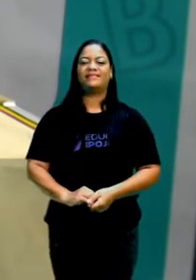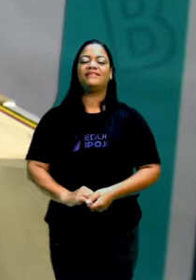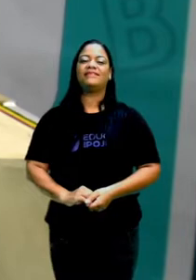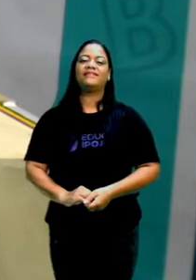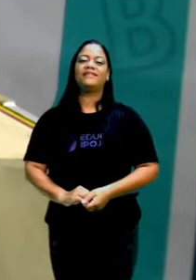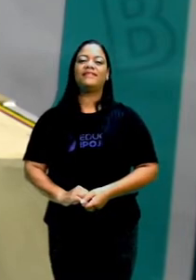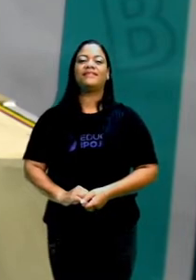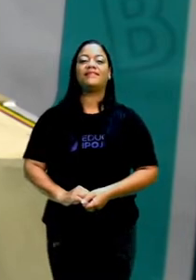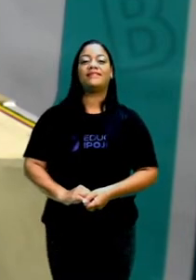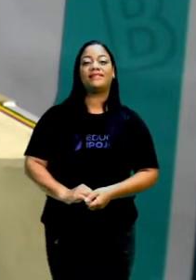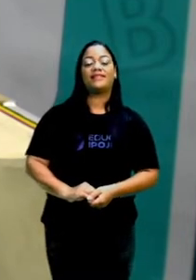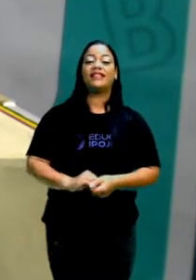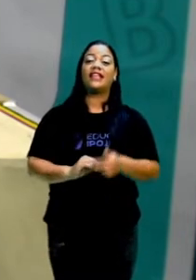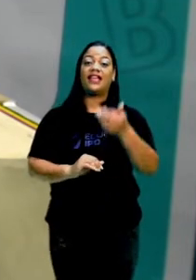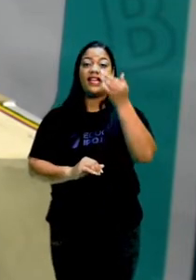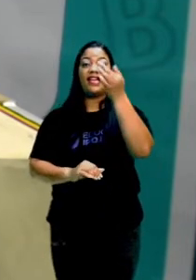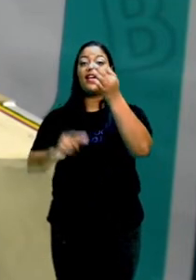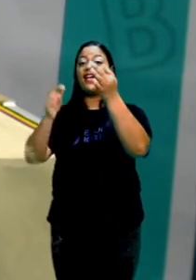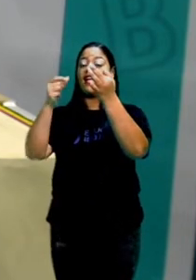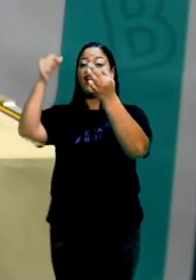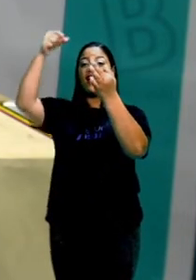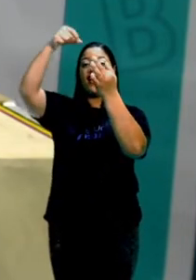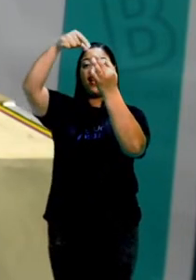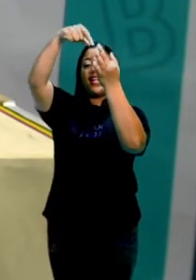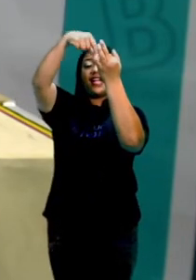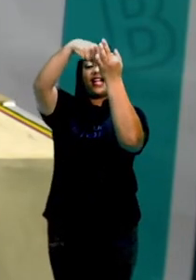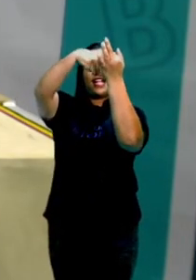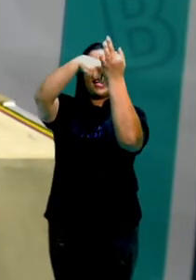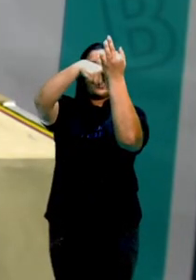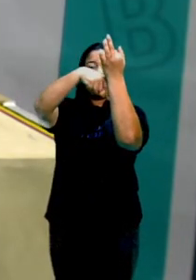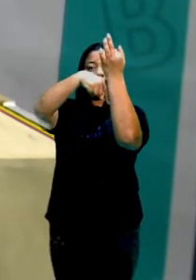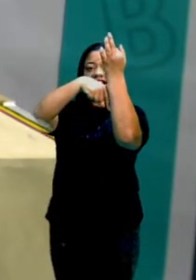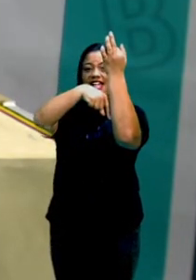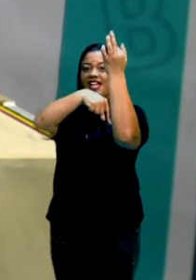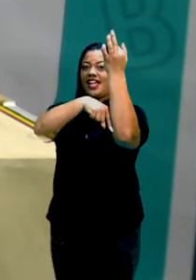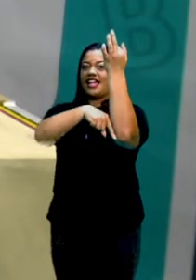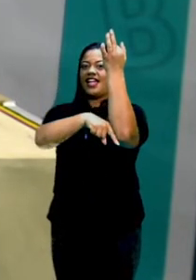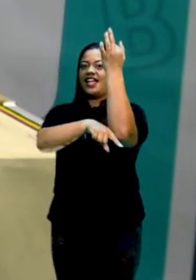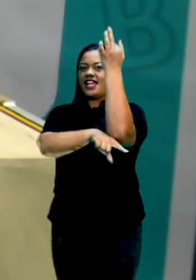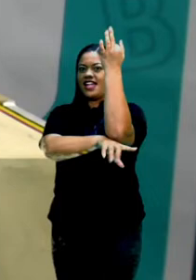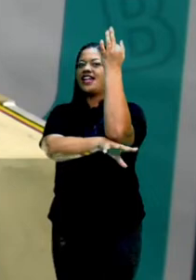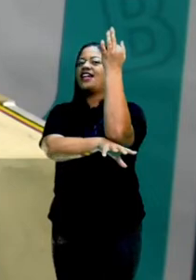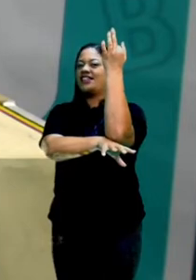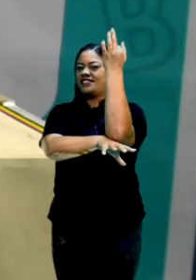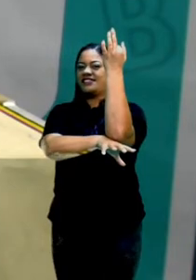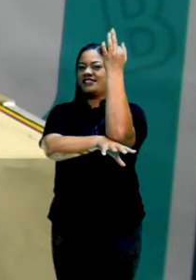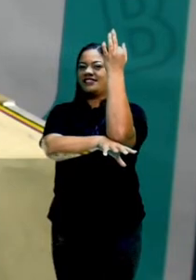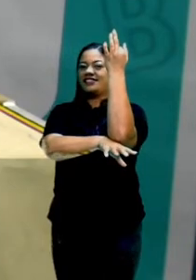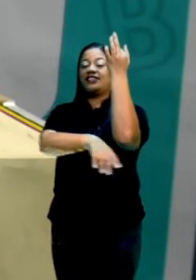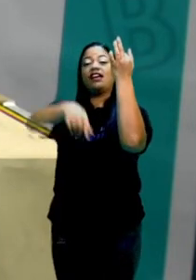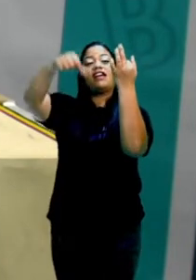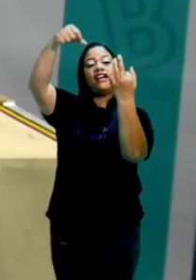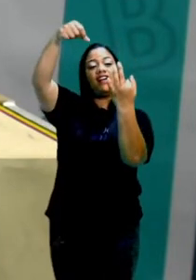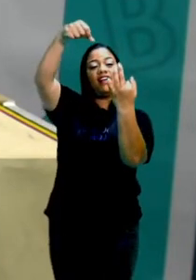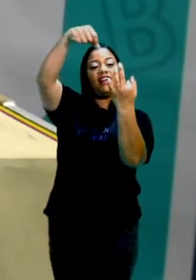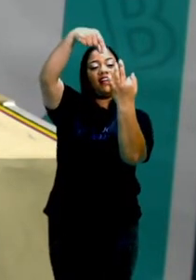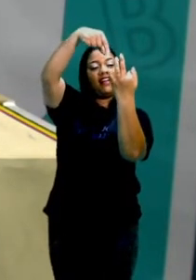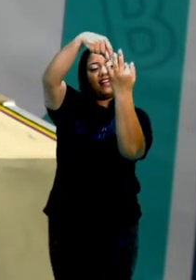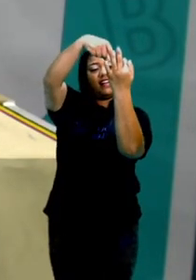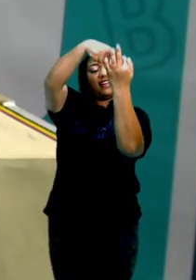rir. Ela escorregou e caiu junto à raiz, caiu junto à raiz, caiu junto à raiz.